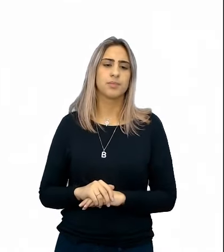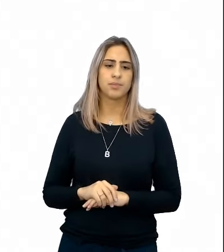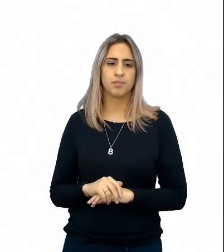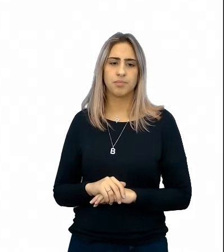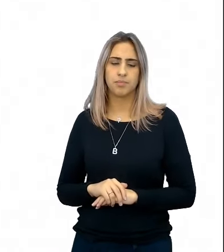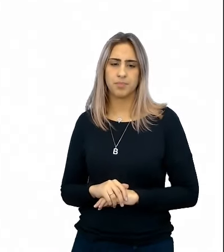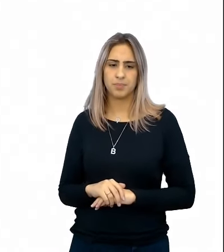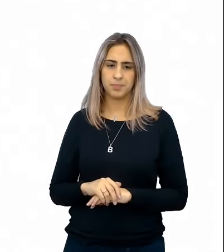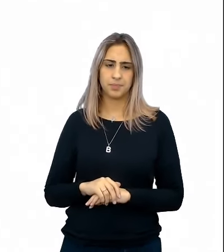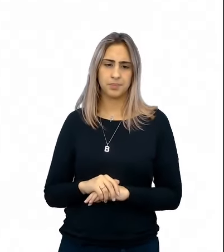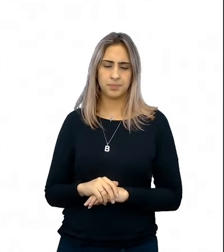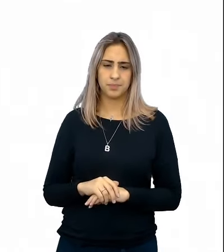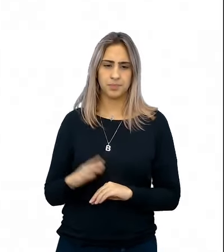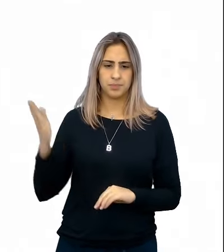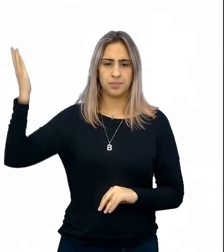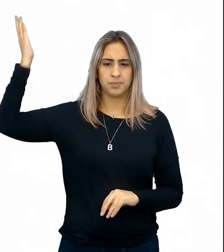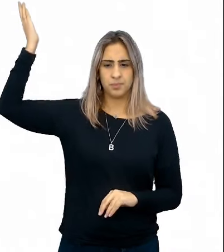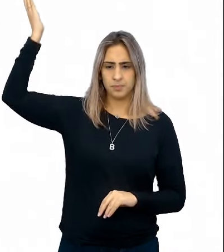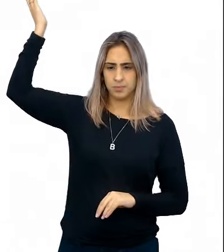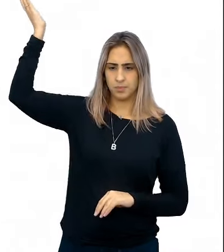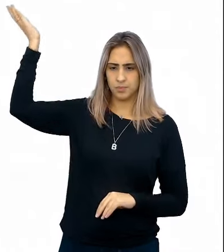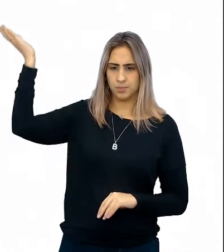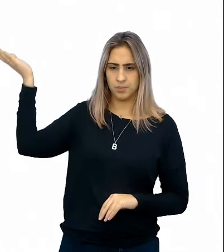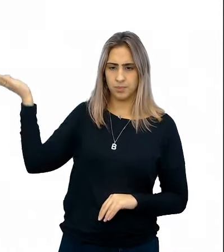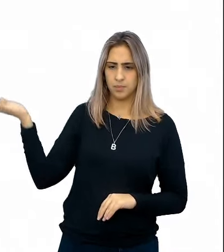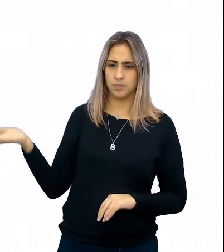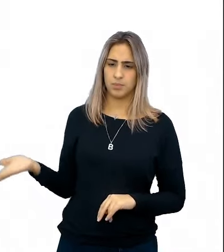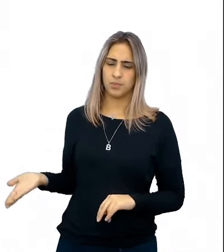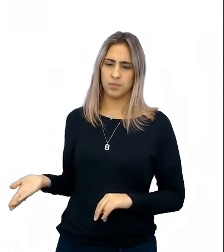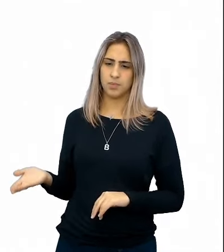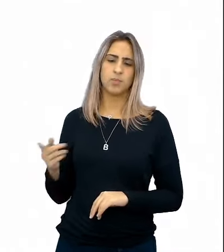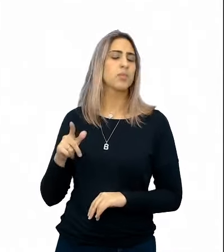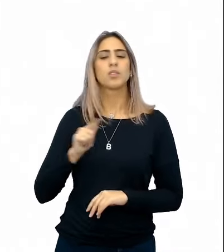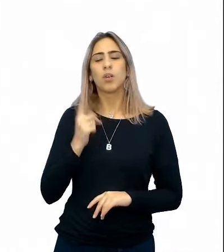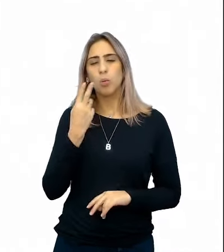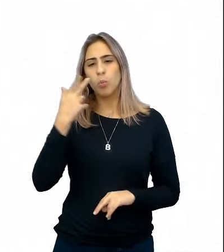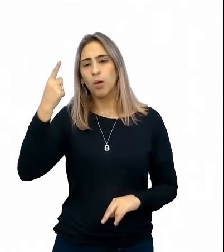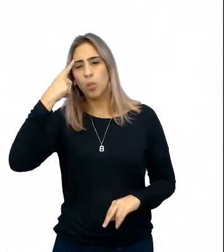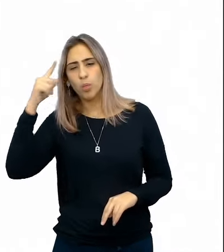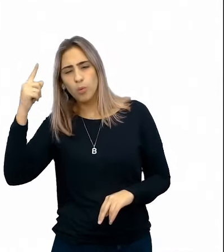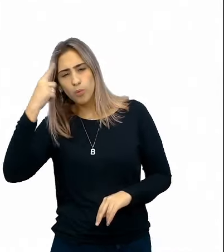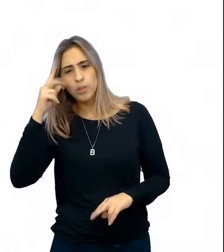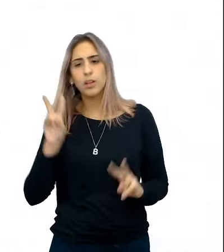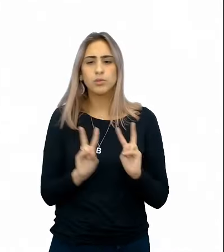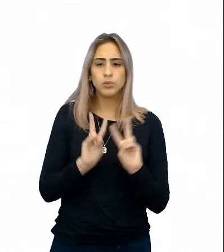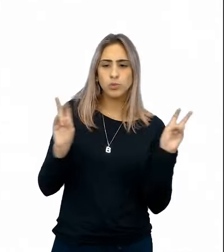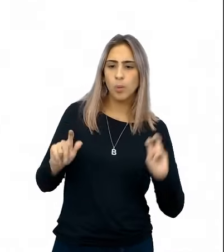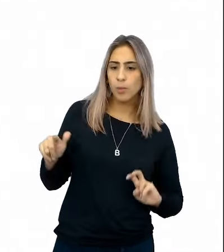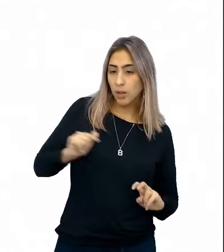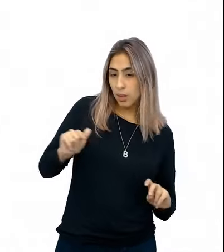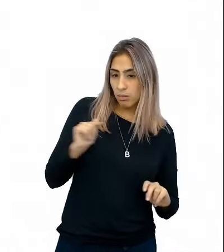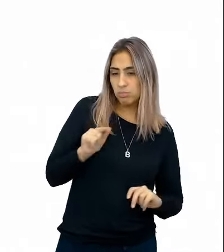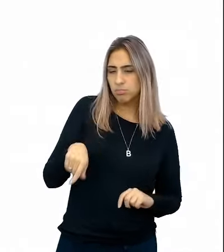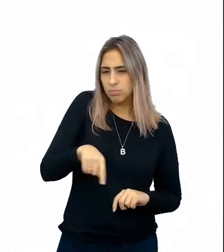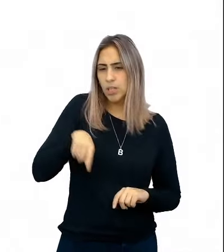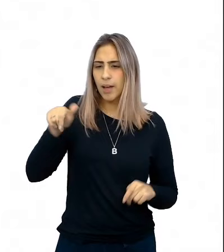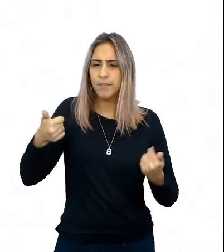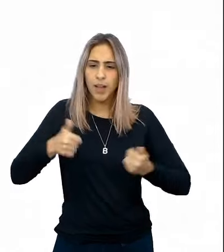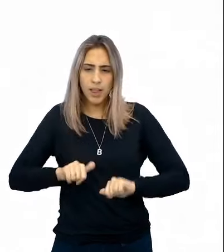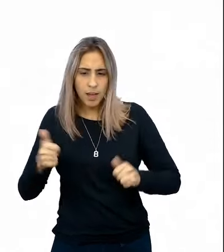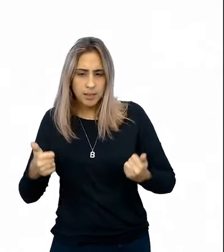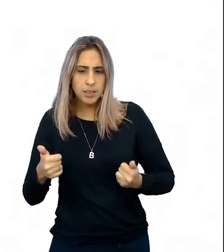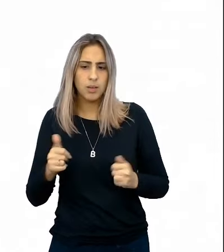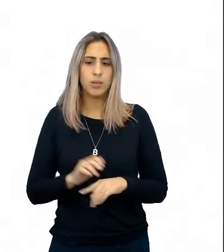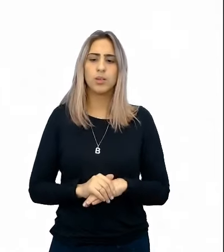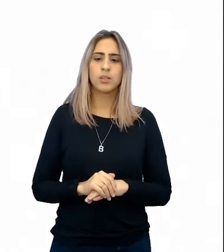Essas foram as referências que nós utilizamos, né? Se vocês tiverem alguma dúvida sobre o que vem a ser avaliação,